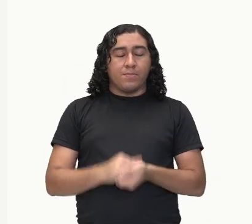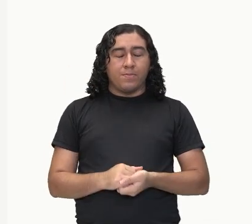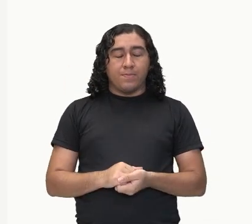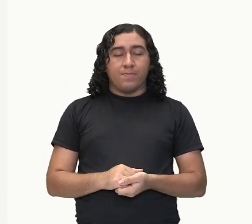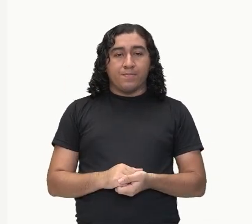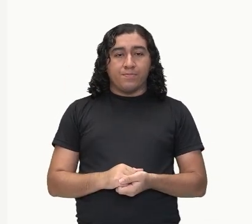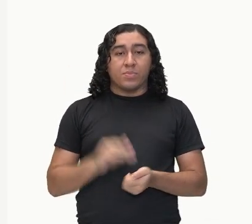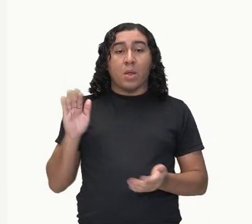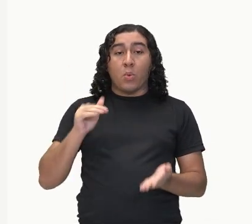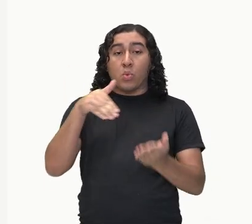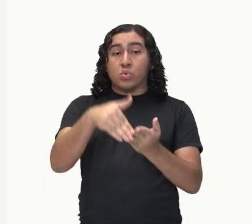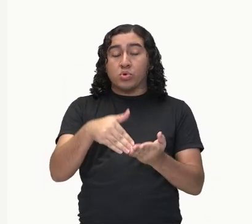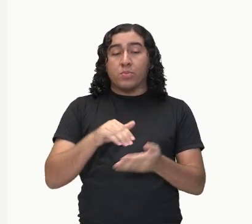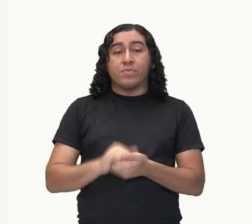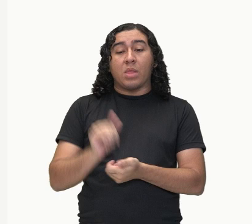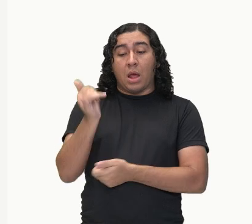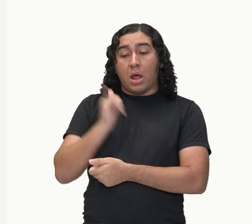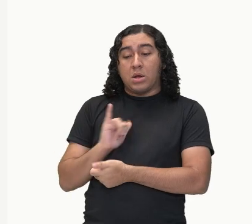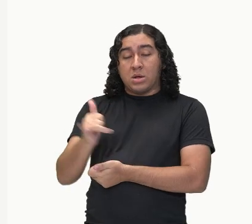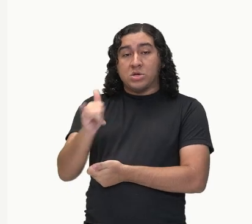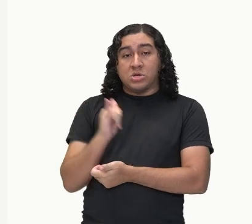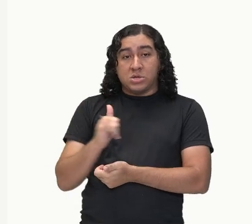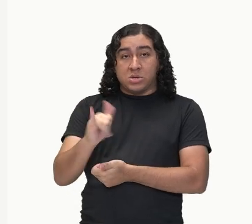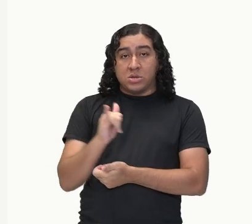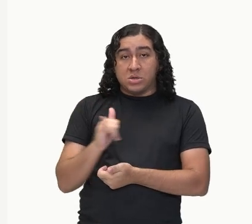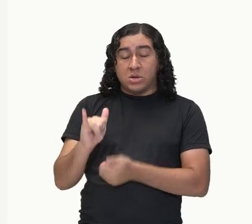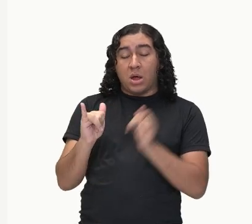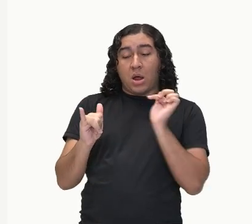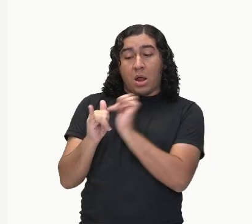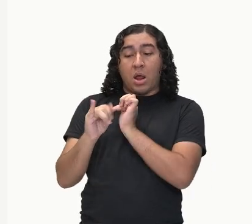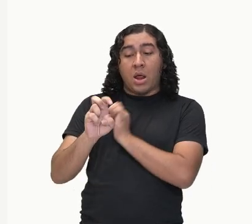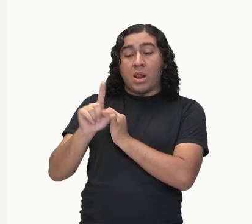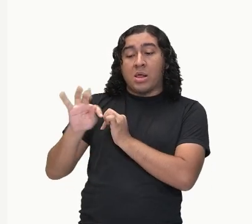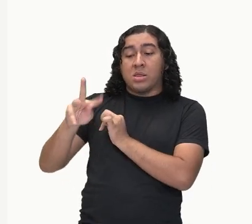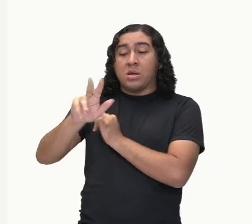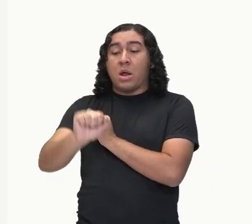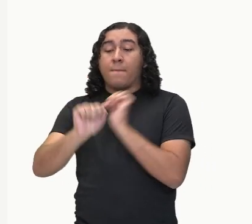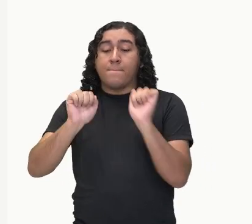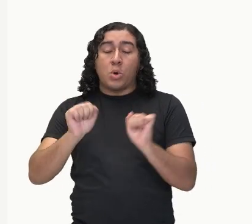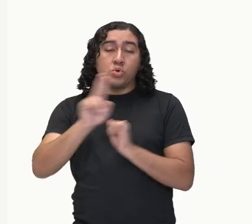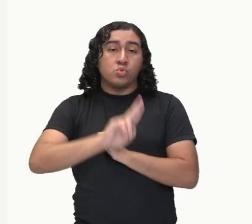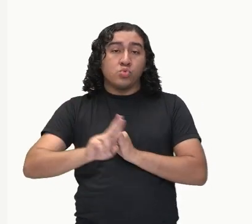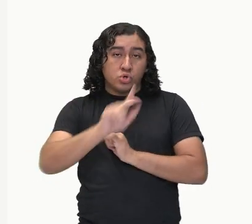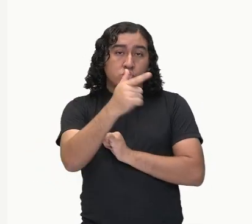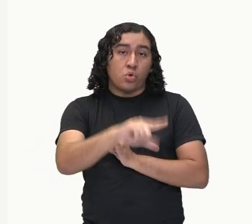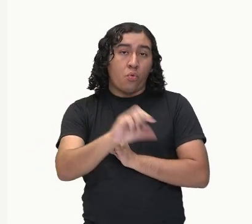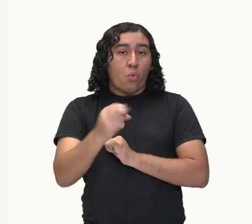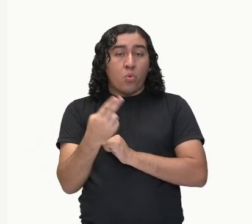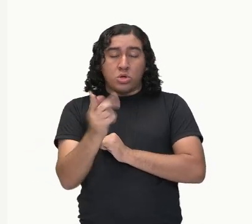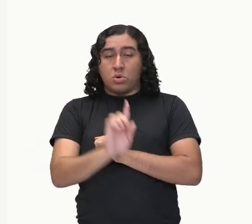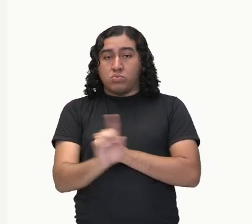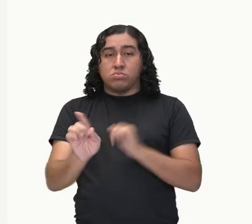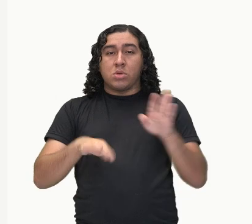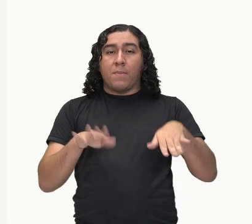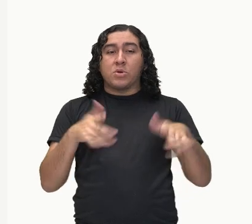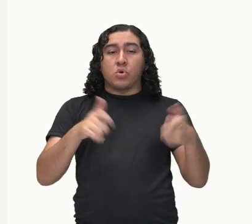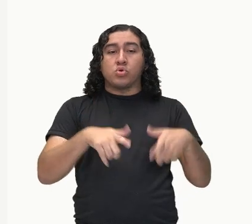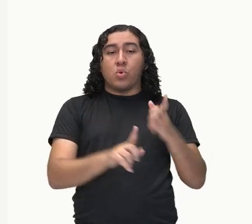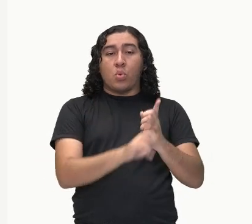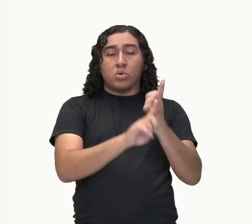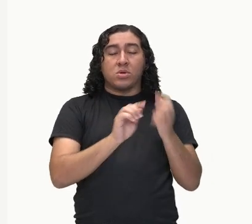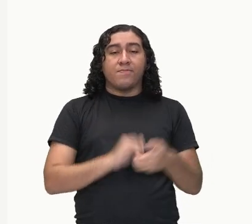E, por último, a energia elétrica, que pode ser renovável ou não, que vai depender da fonte de energia, né? Nós temos